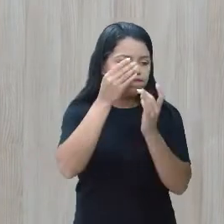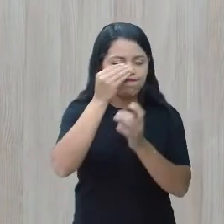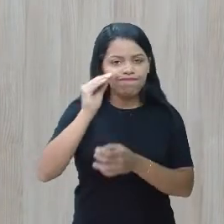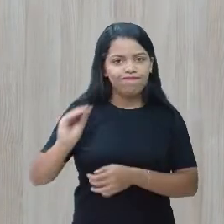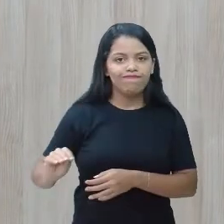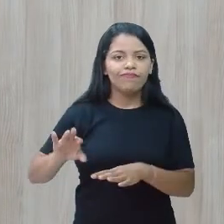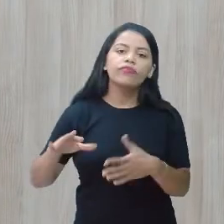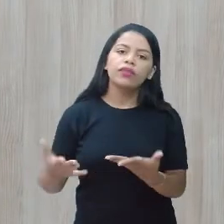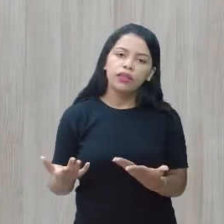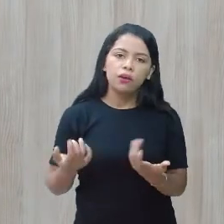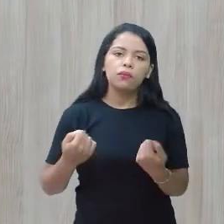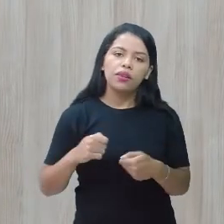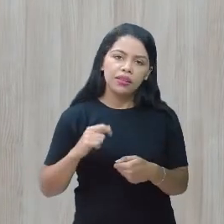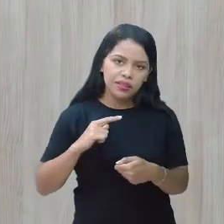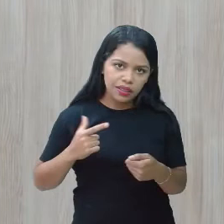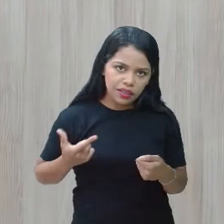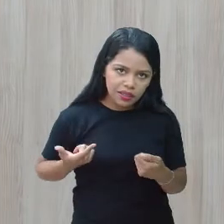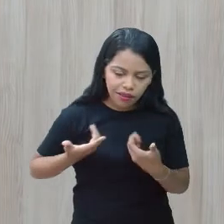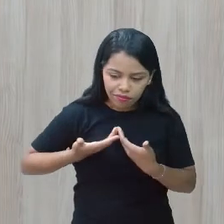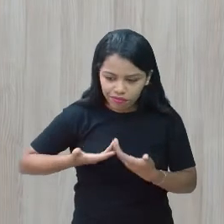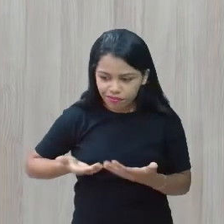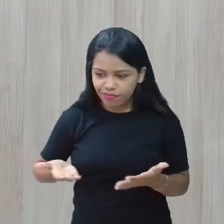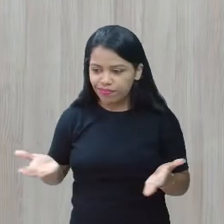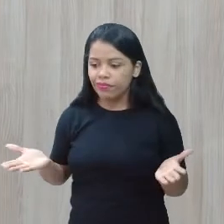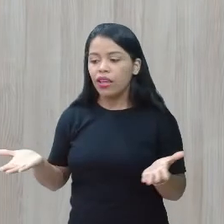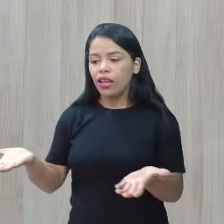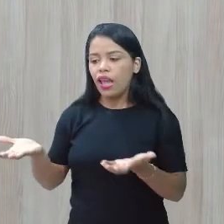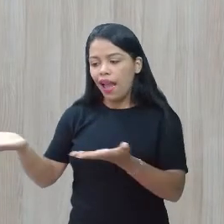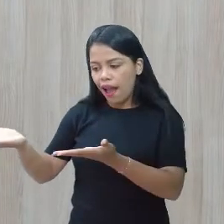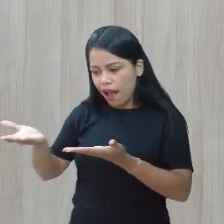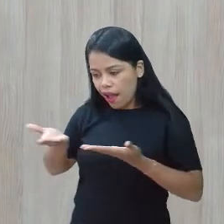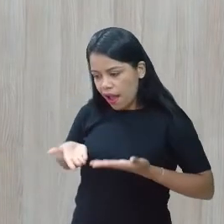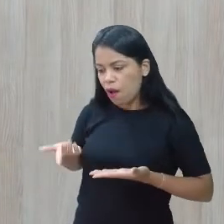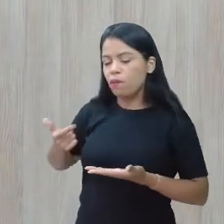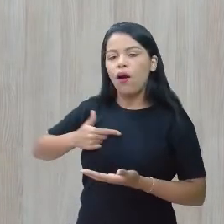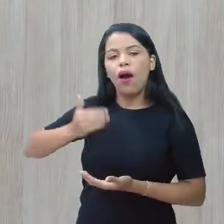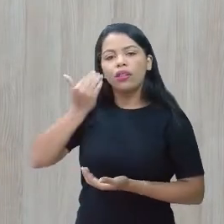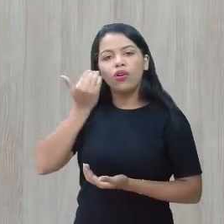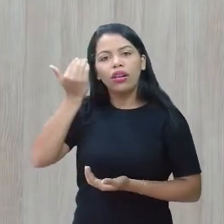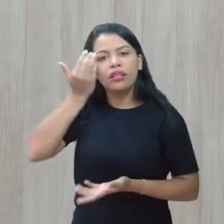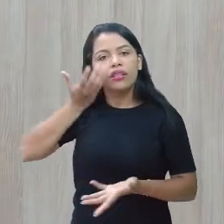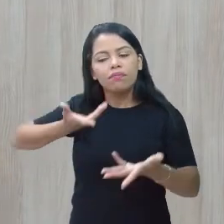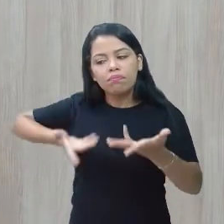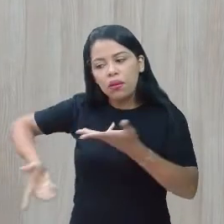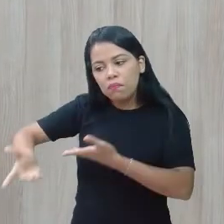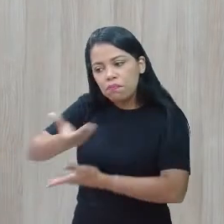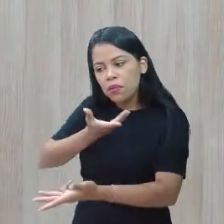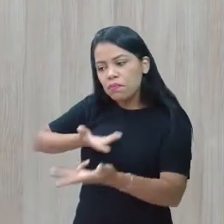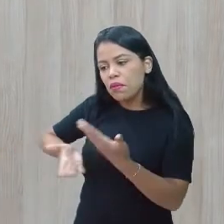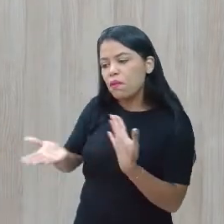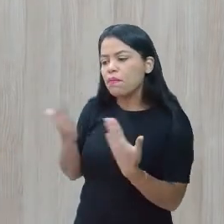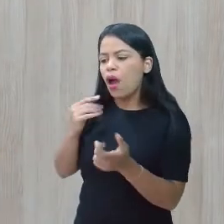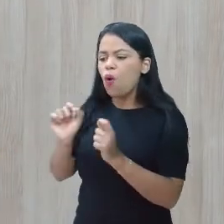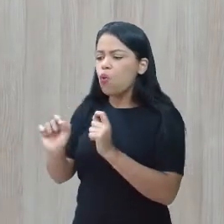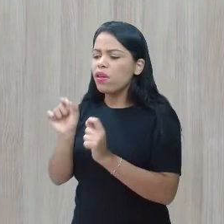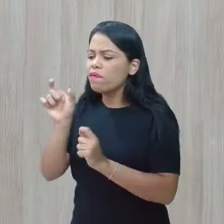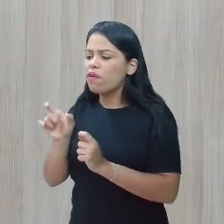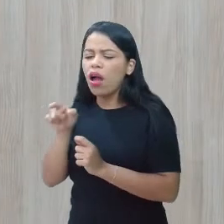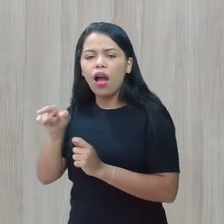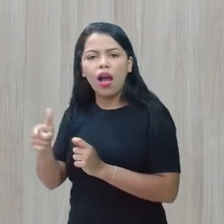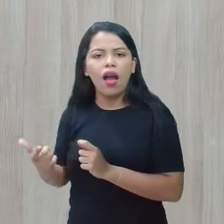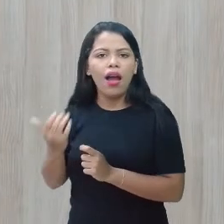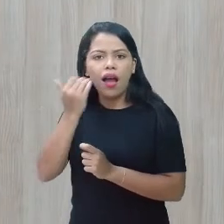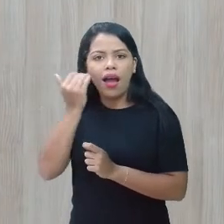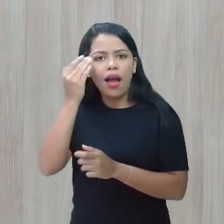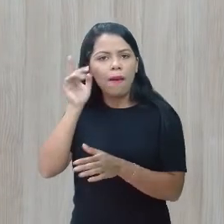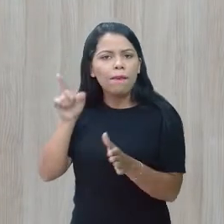de comunicação e ouvir o que é que lhe perturba, o que é que está lhe causando questionamento.